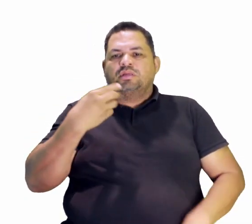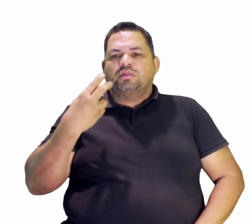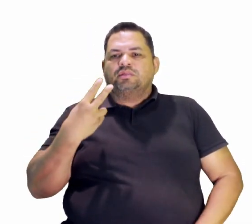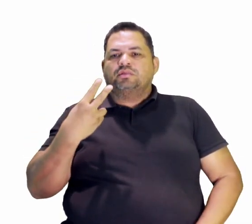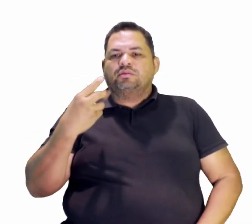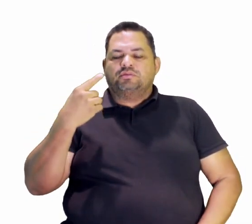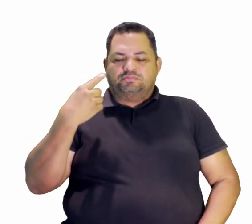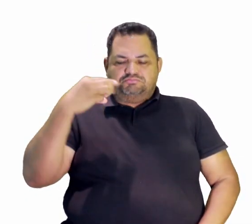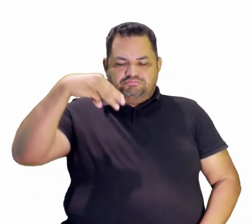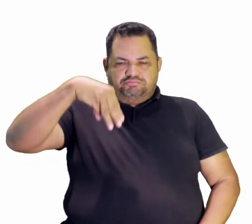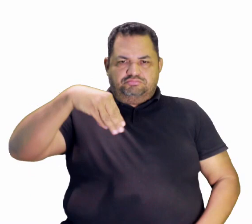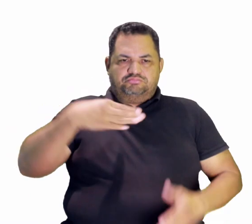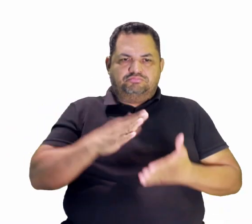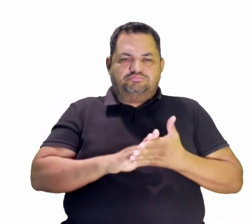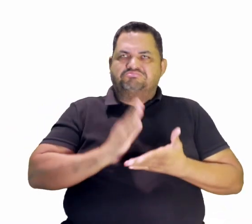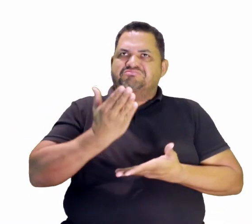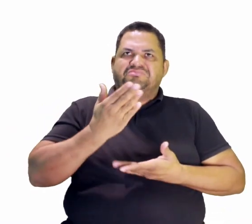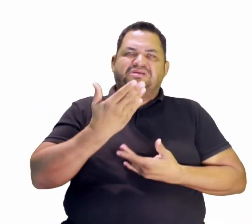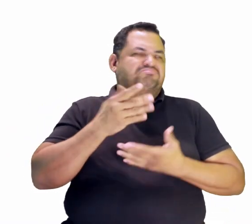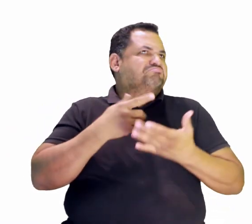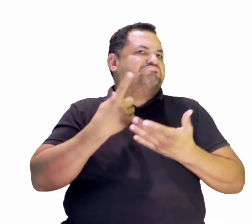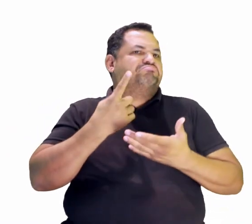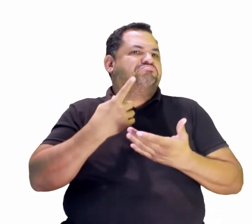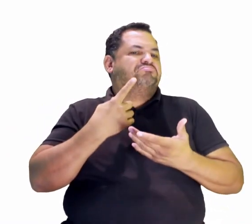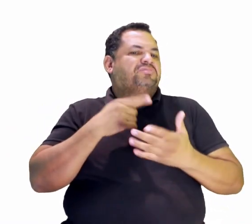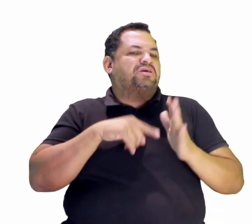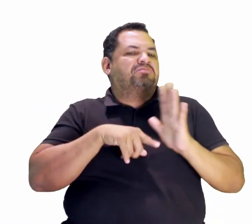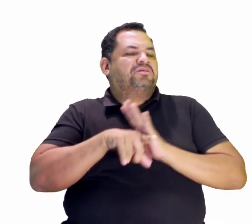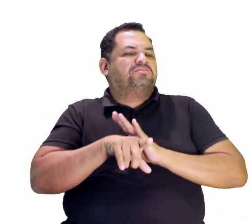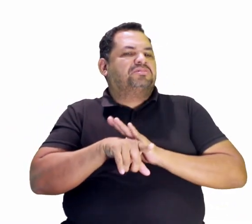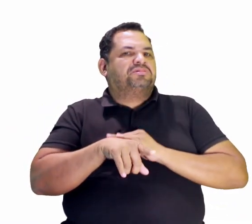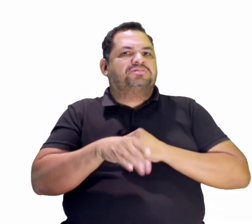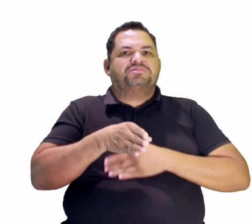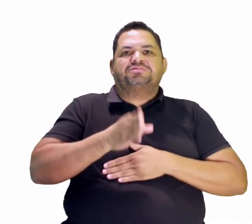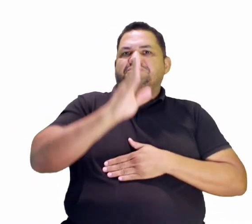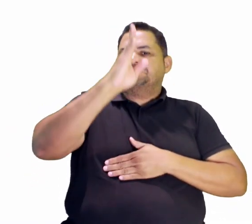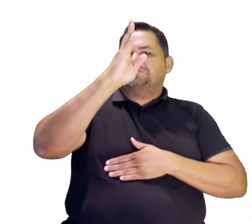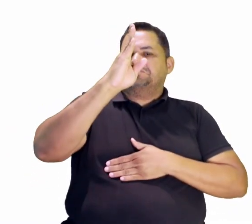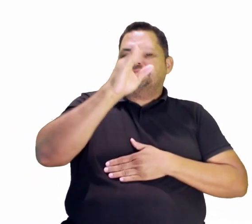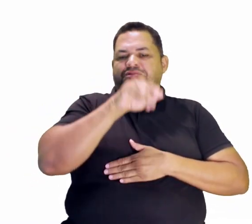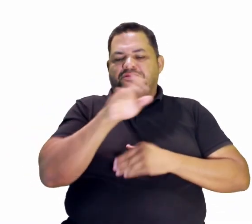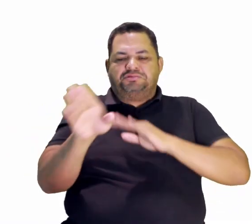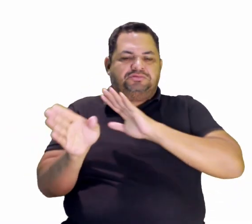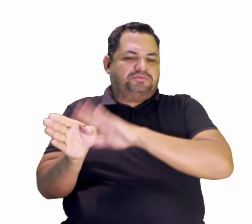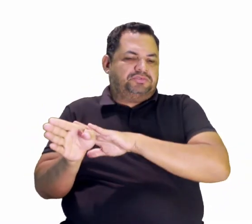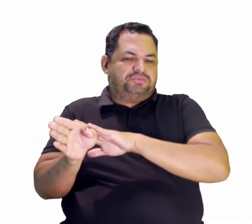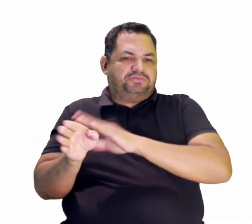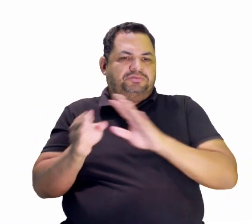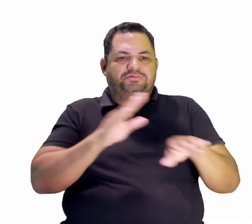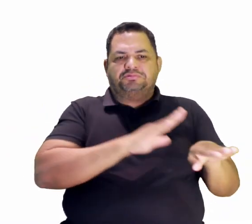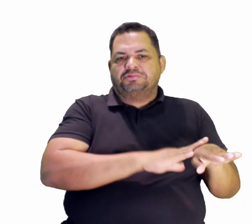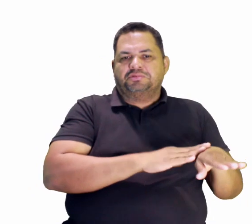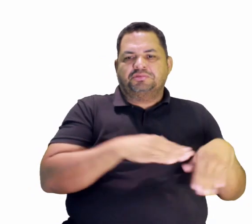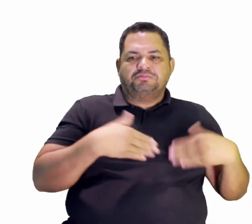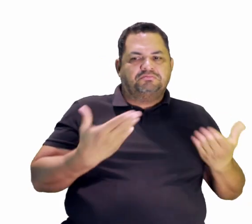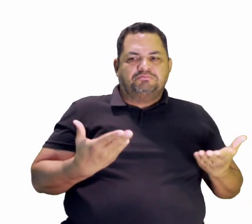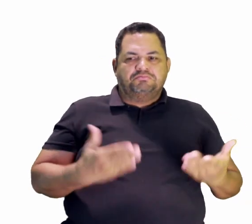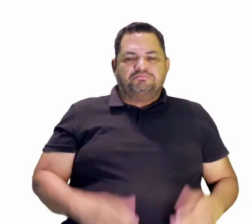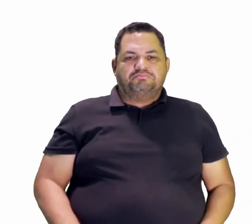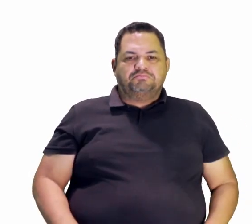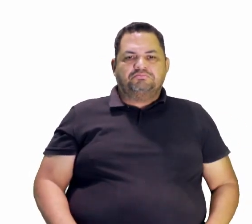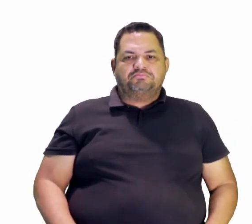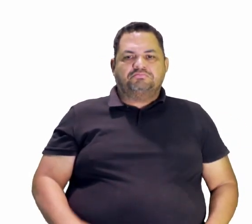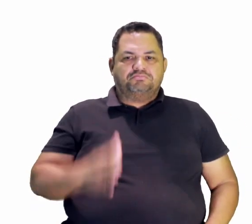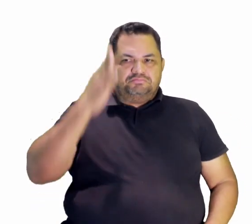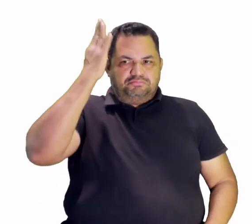não vai perguntar se essa hora é horizontal, para a direita, se é vertical para cima, nada disso, certo? Então, a gente sabe